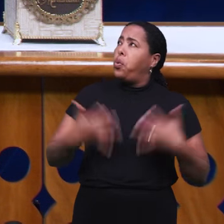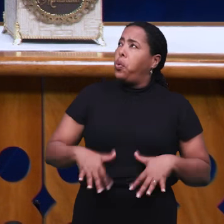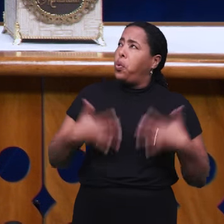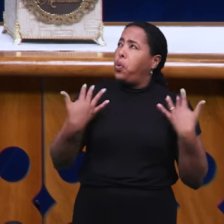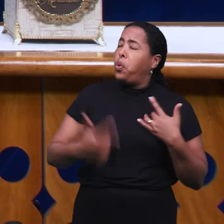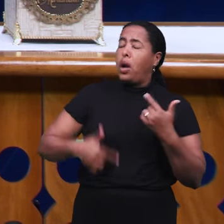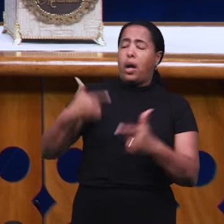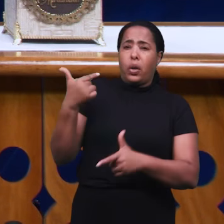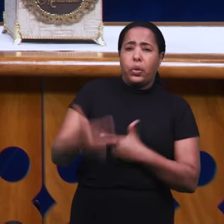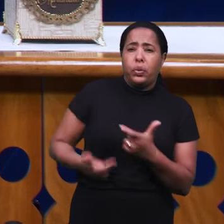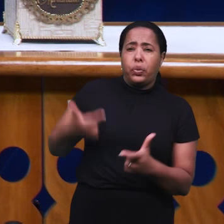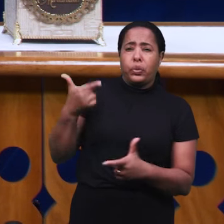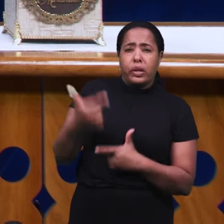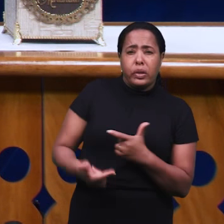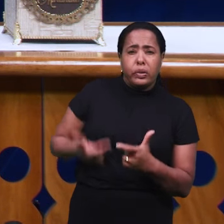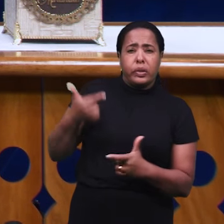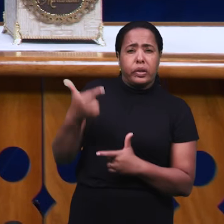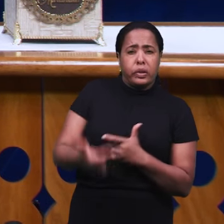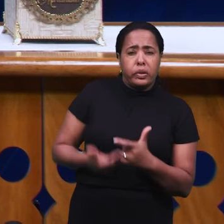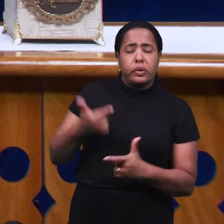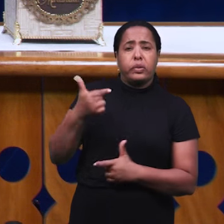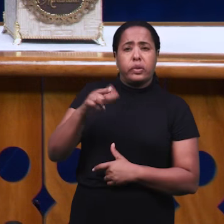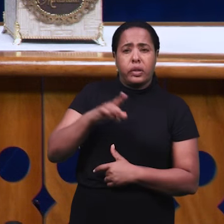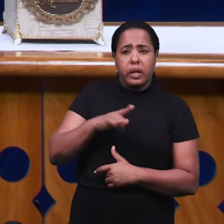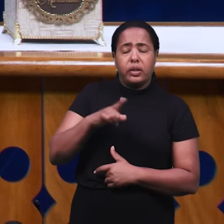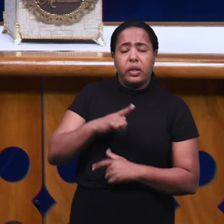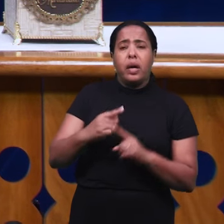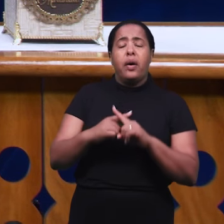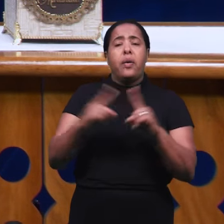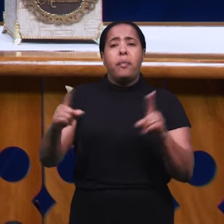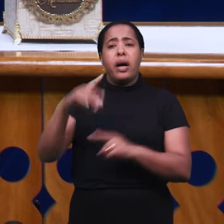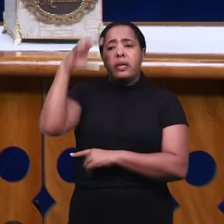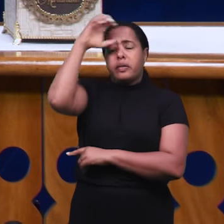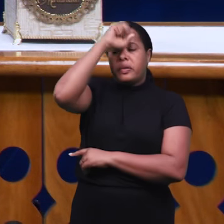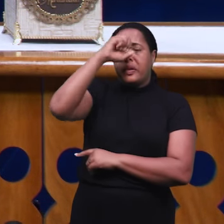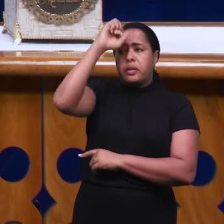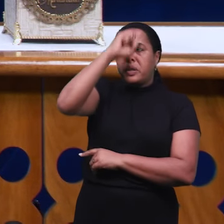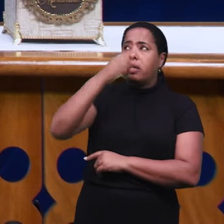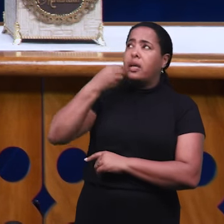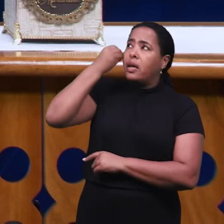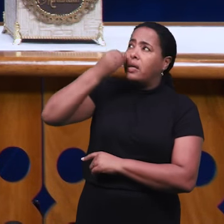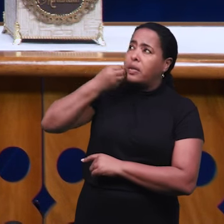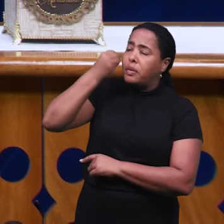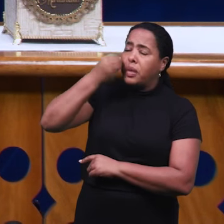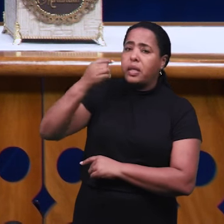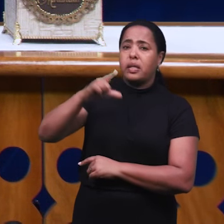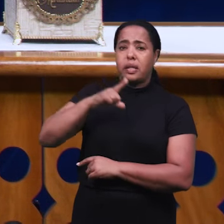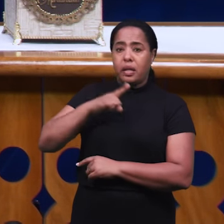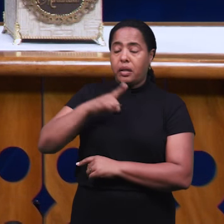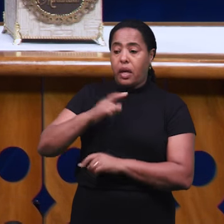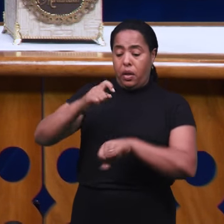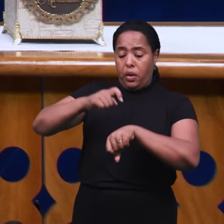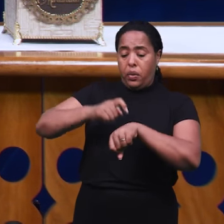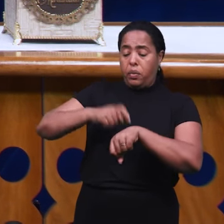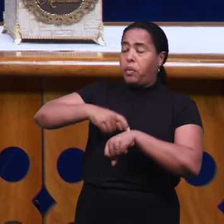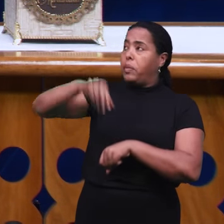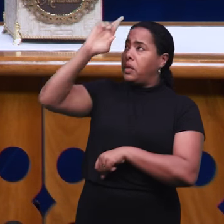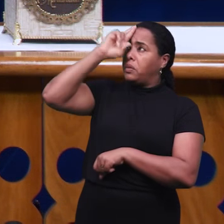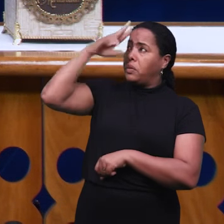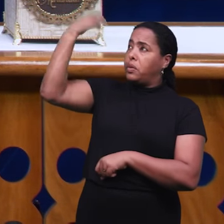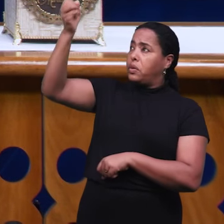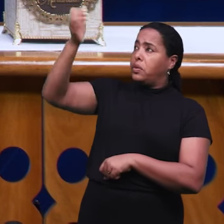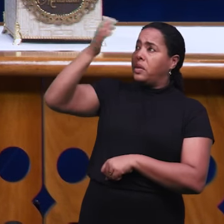aflições e muitas lutas. Mas nós aprendemos com as experiências que na direção do